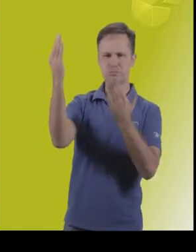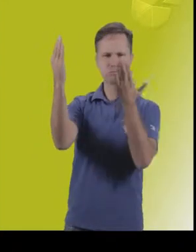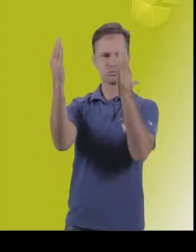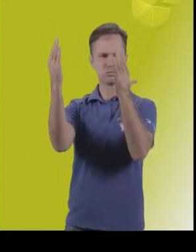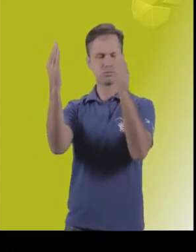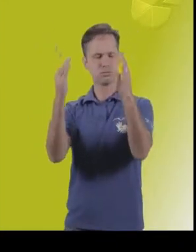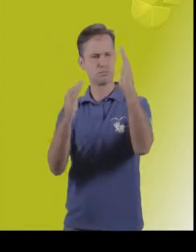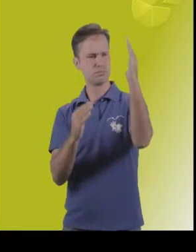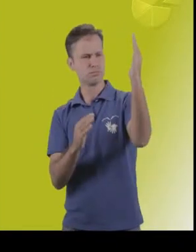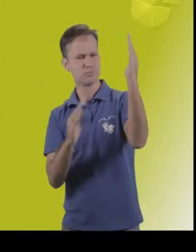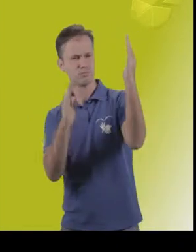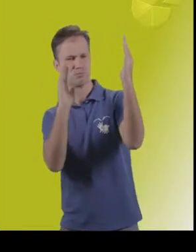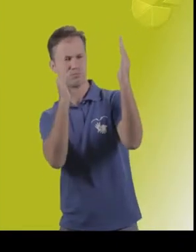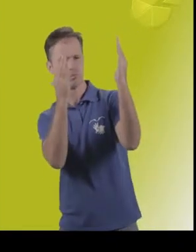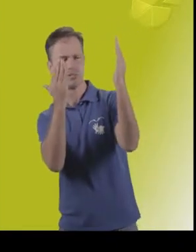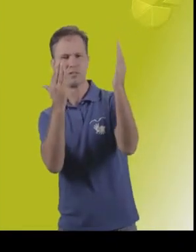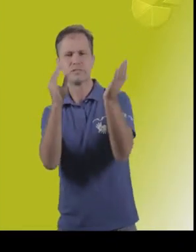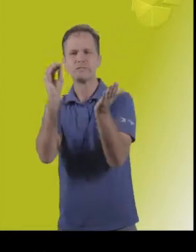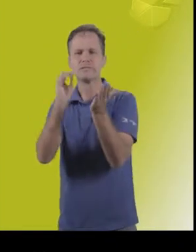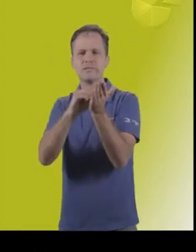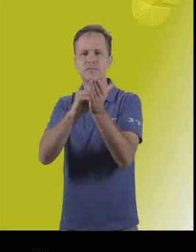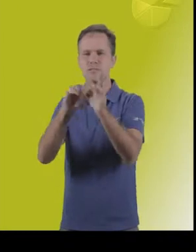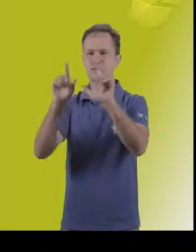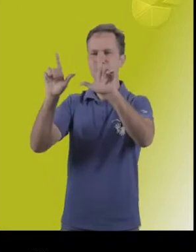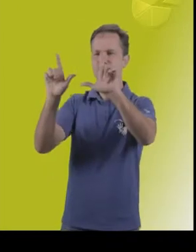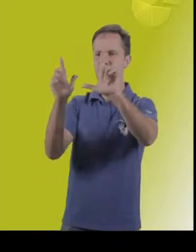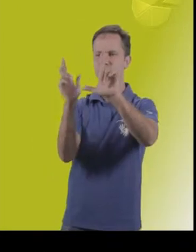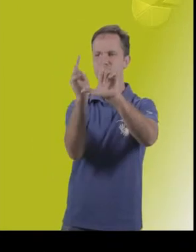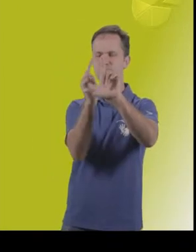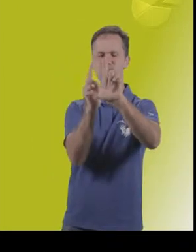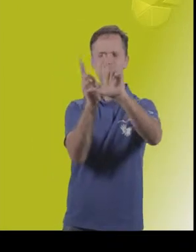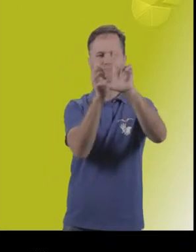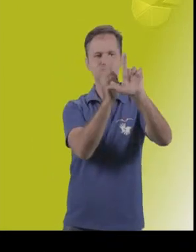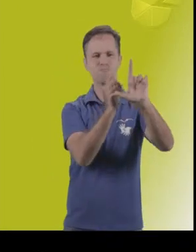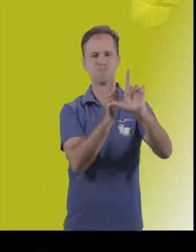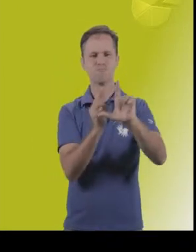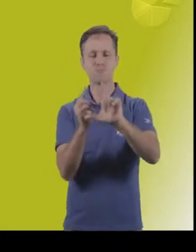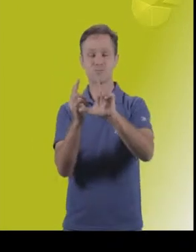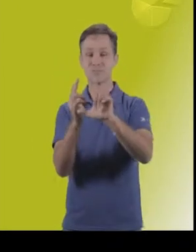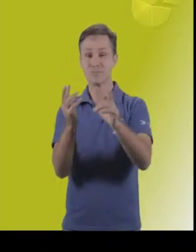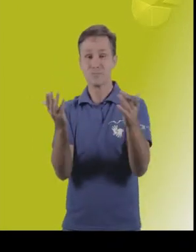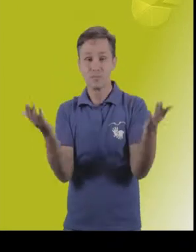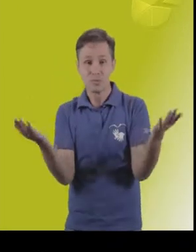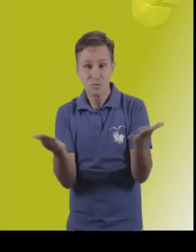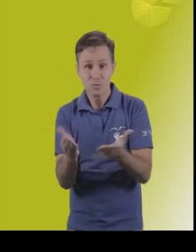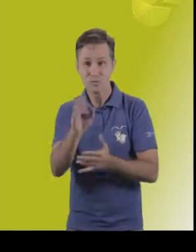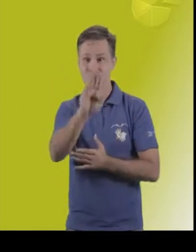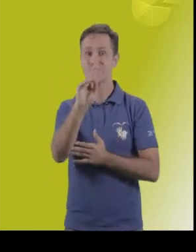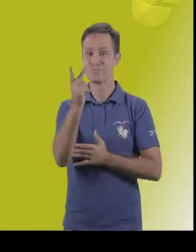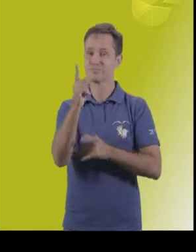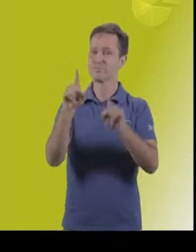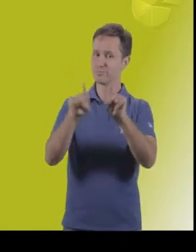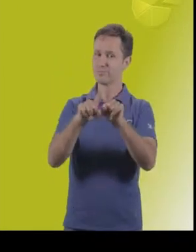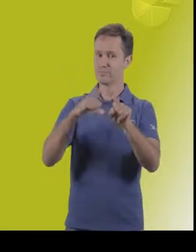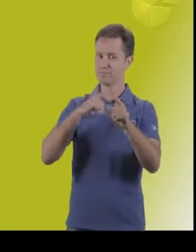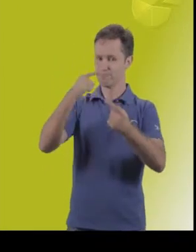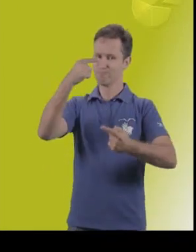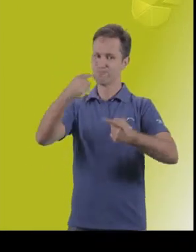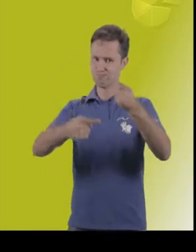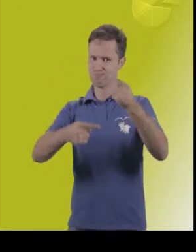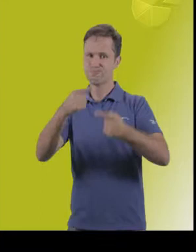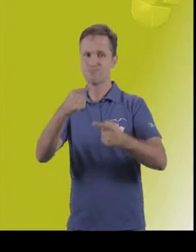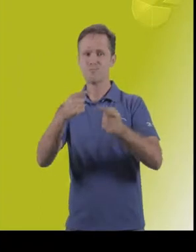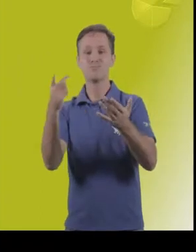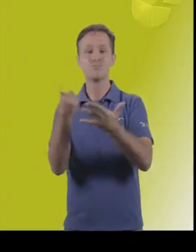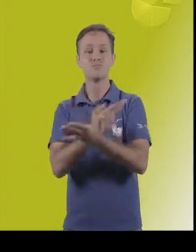essas imagens ornamentais estão cada vez mais desaparecendo. E principalmente dentro do contexto político que a cidade de Belo